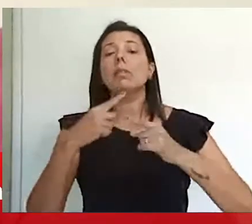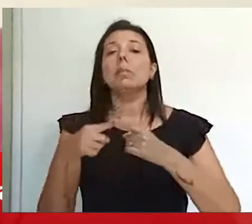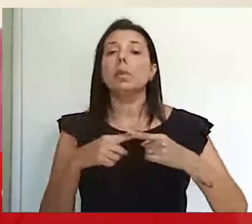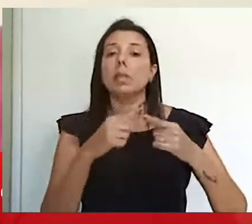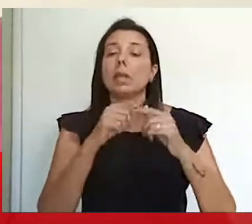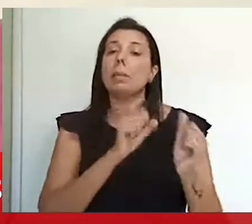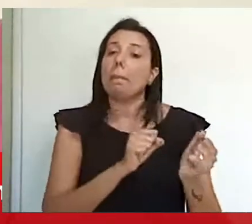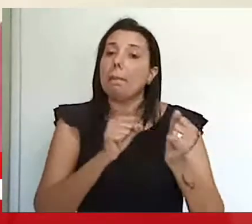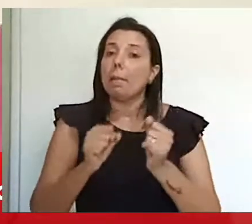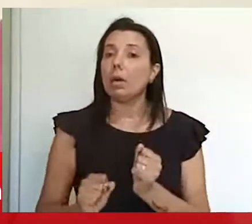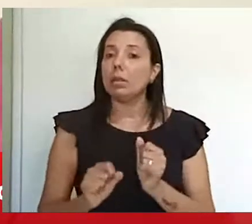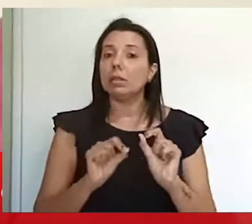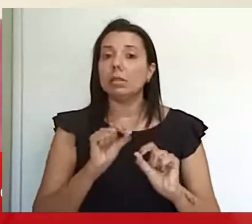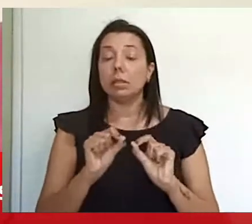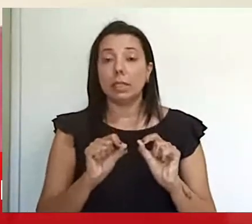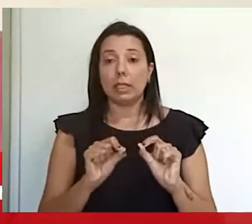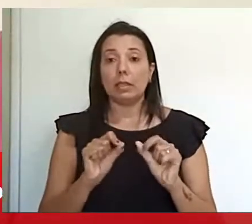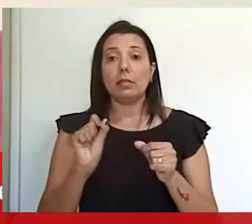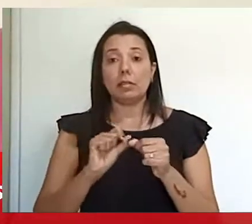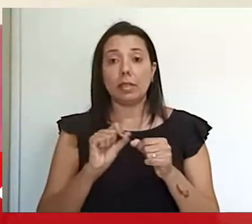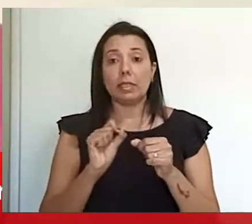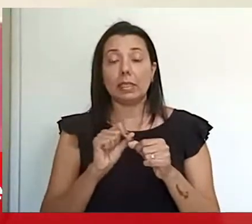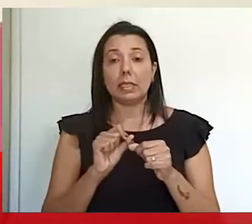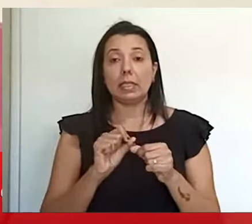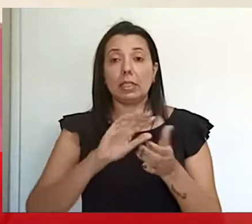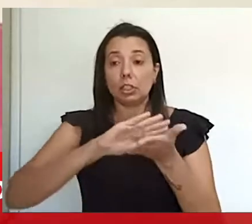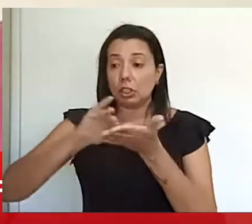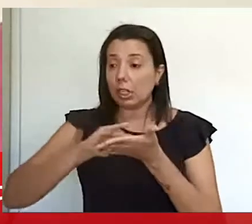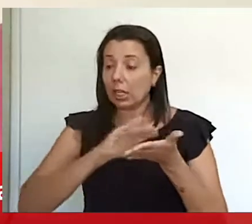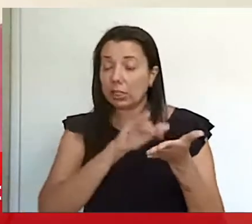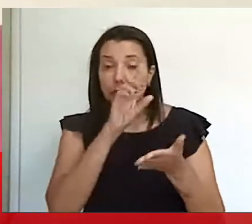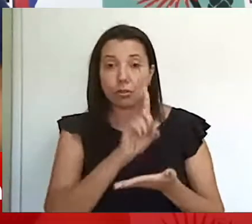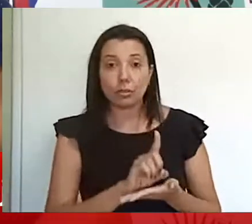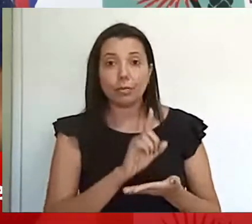possamos fazer uma retirada de direitos.